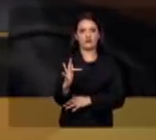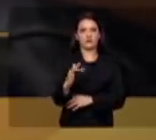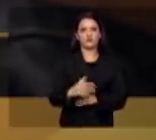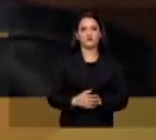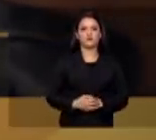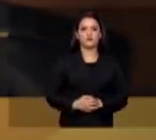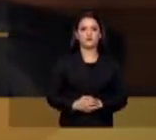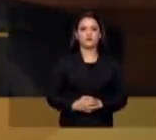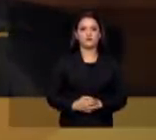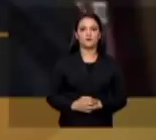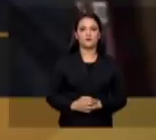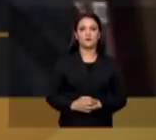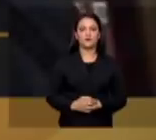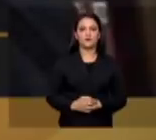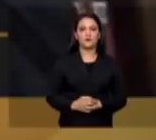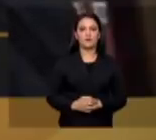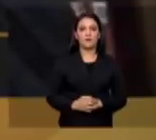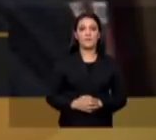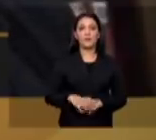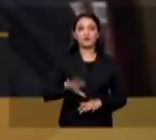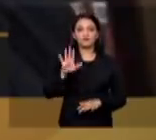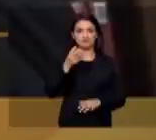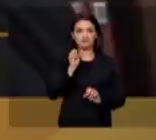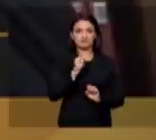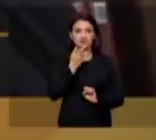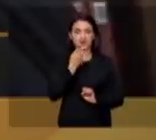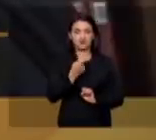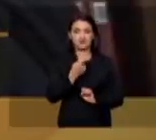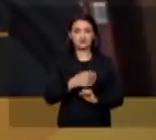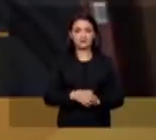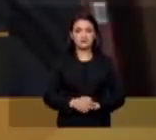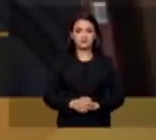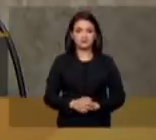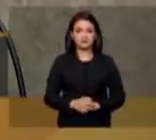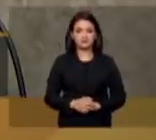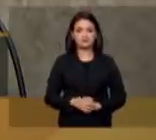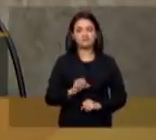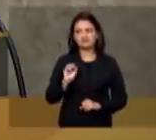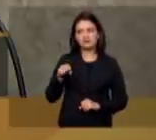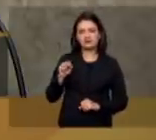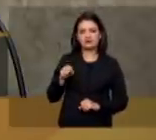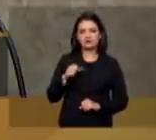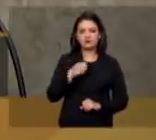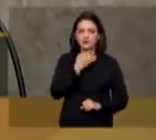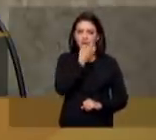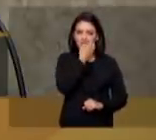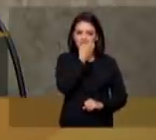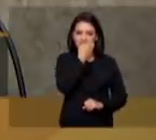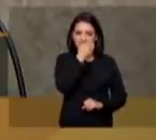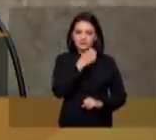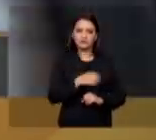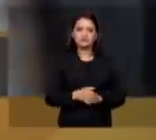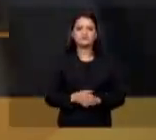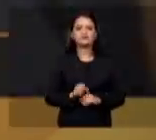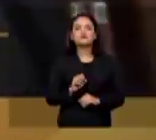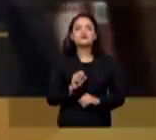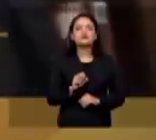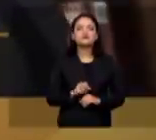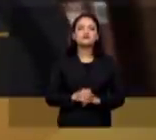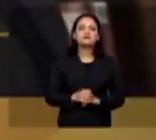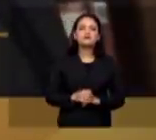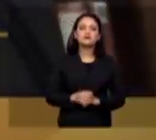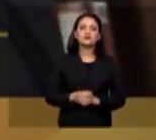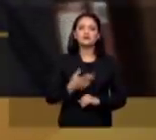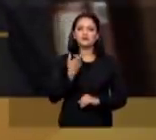Federal. Presidente, peço a palavra pela ordem. Bem, foi não, presidente. Foi não. Presidente, ministro... uma pequena ponderação, sem tomar